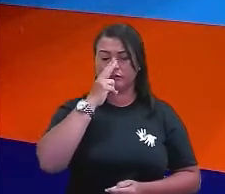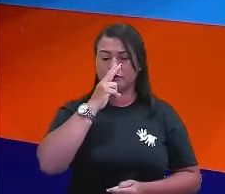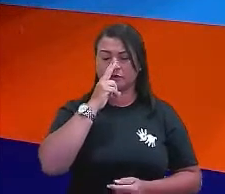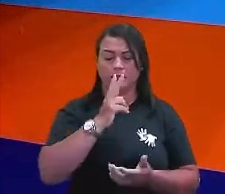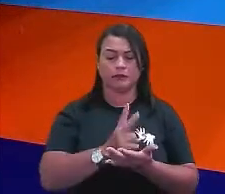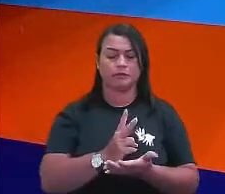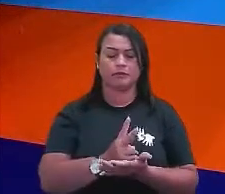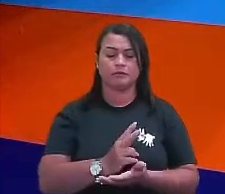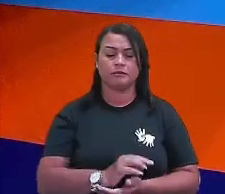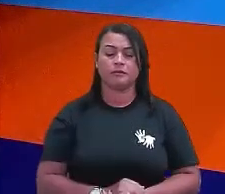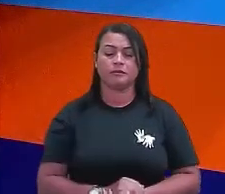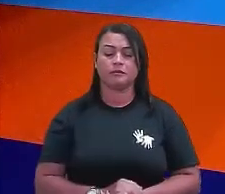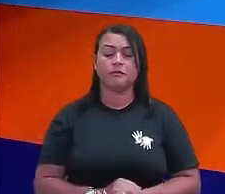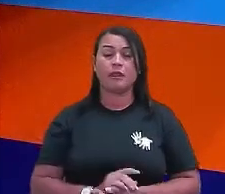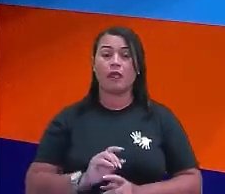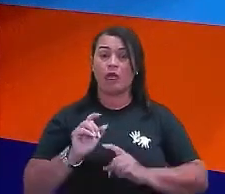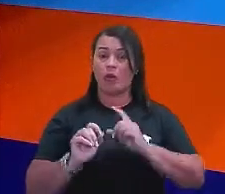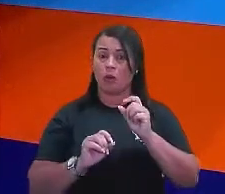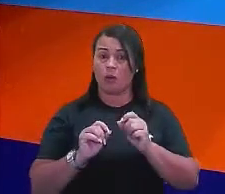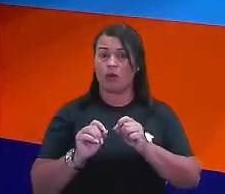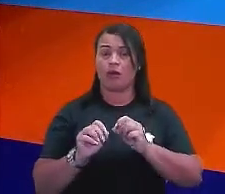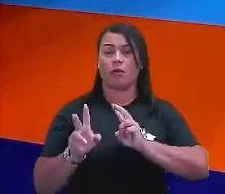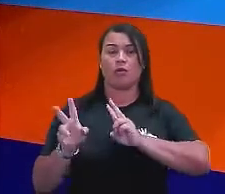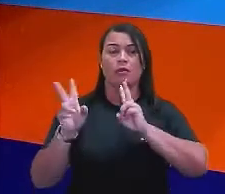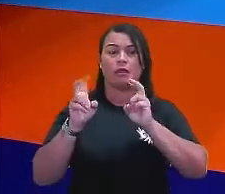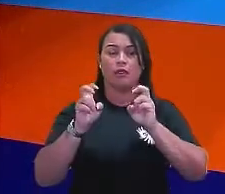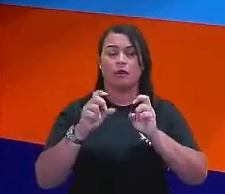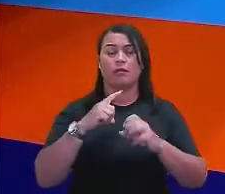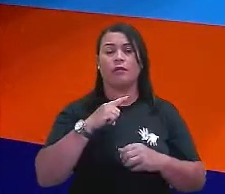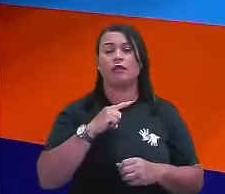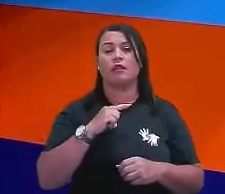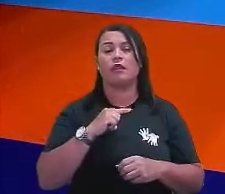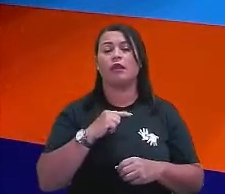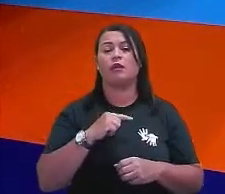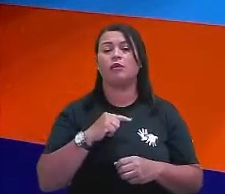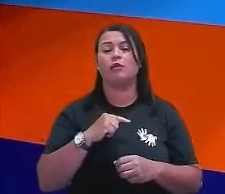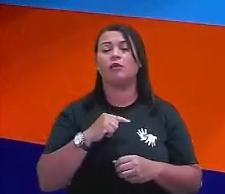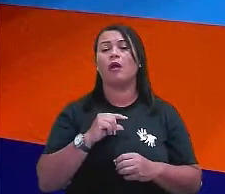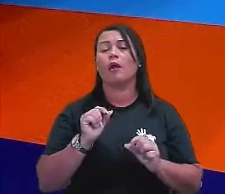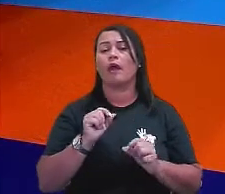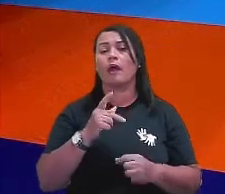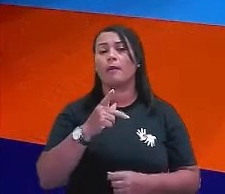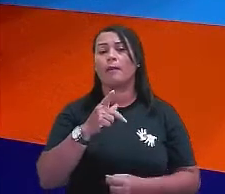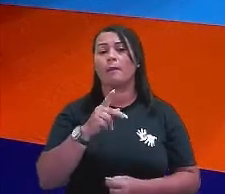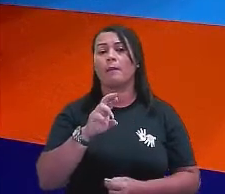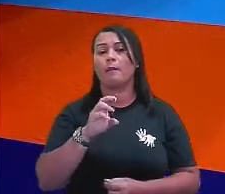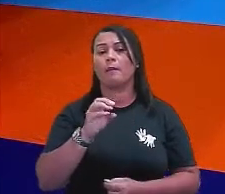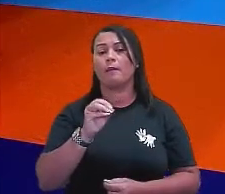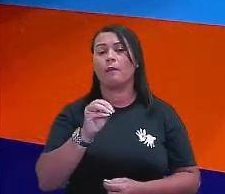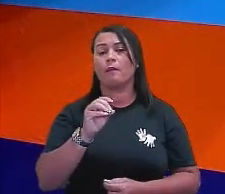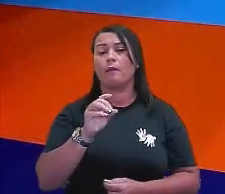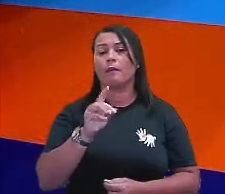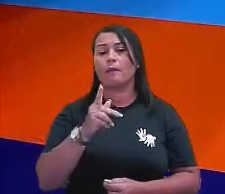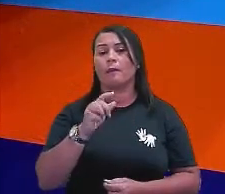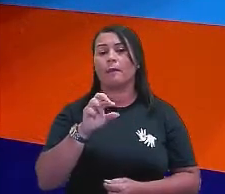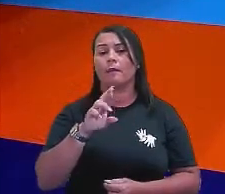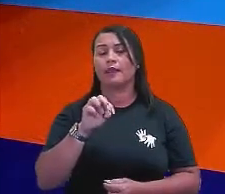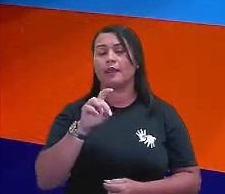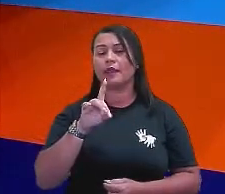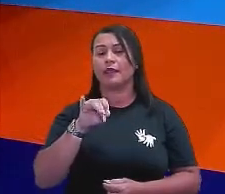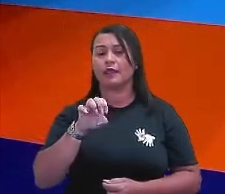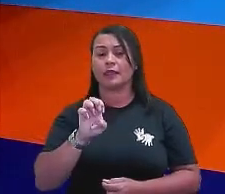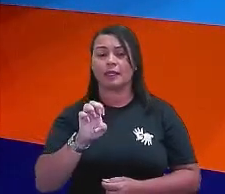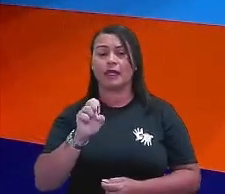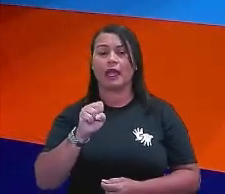mesma coisa. Isso aí é o que a gente chama de propriedade associativa, tá? A gente pode multiplicar